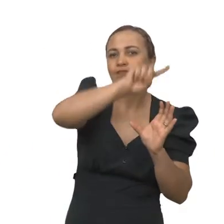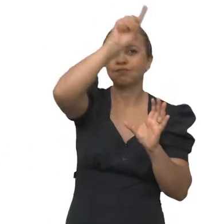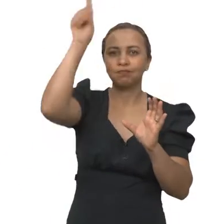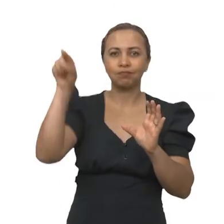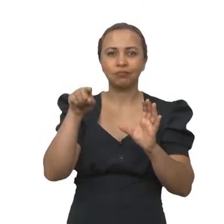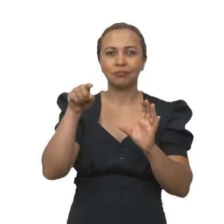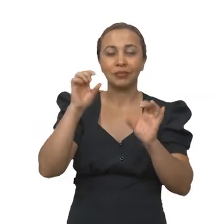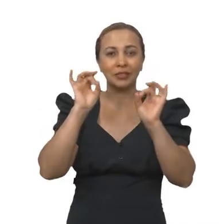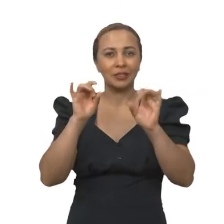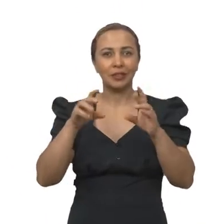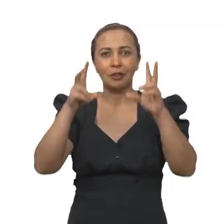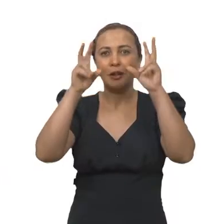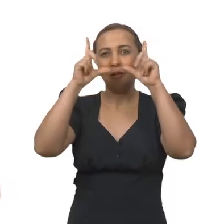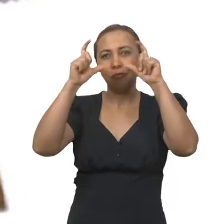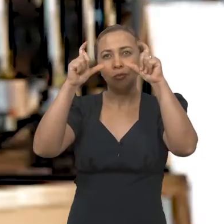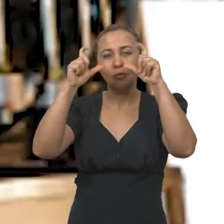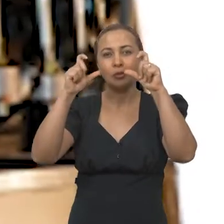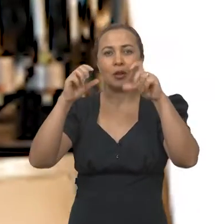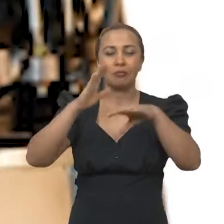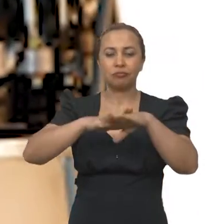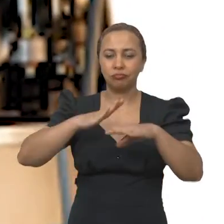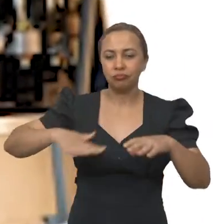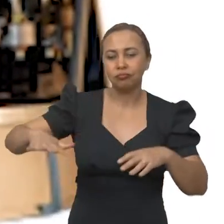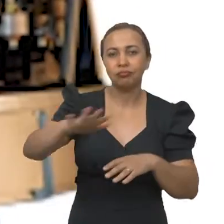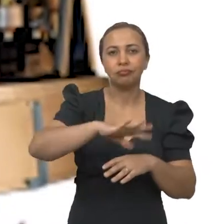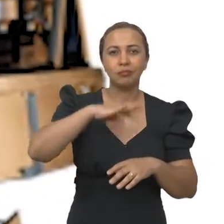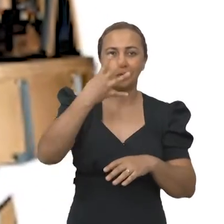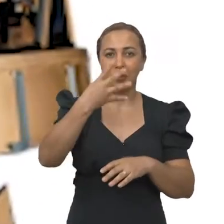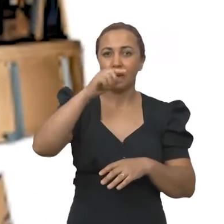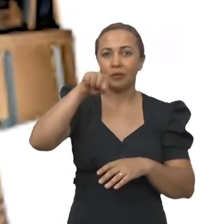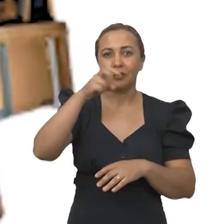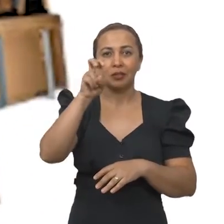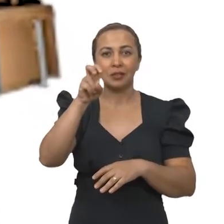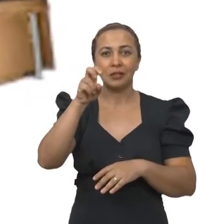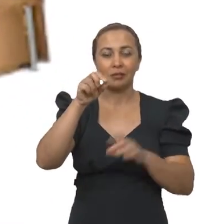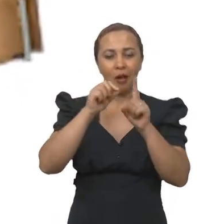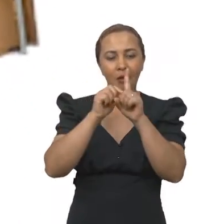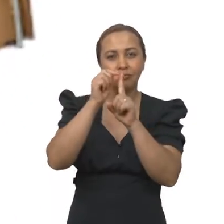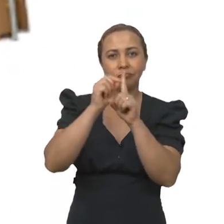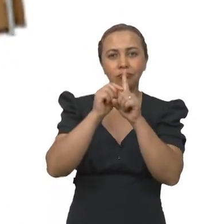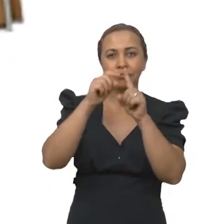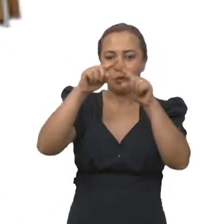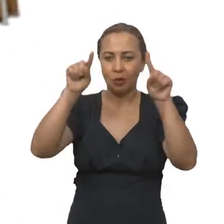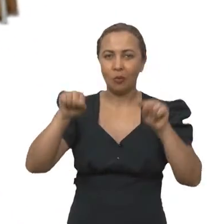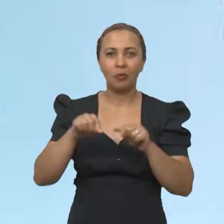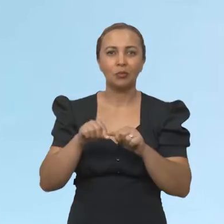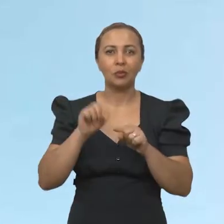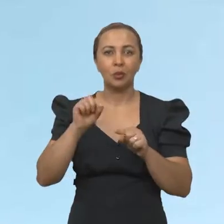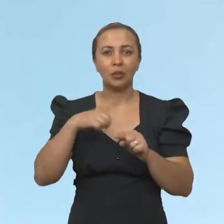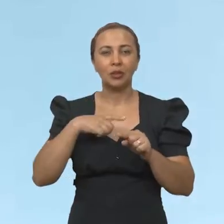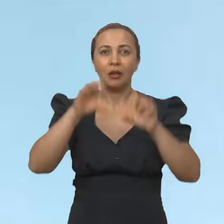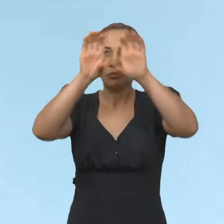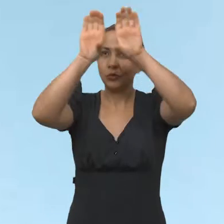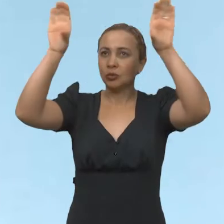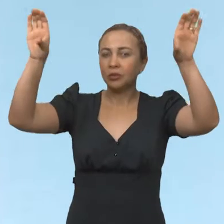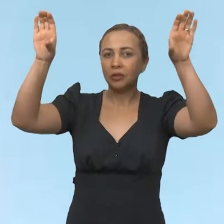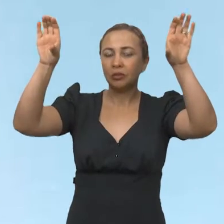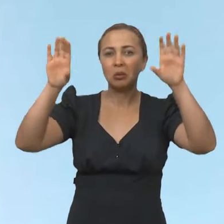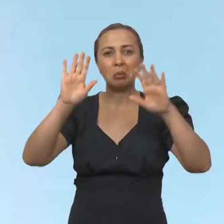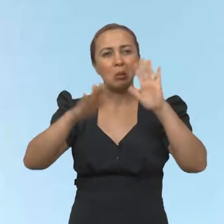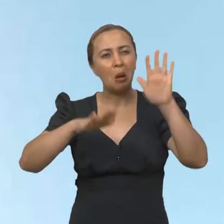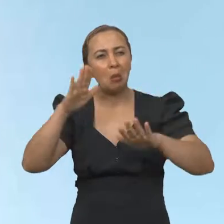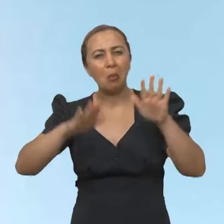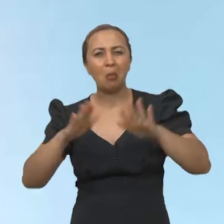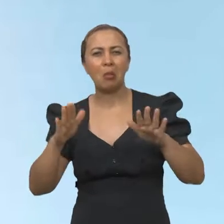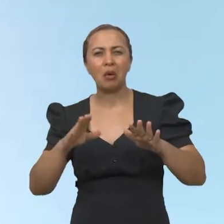de diâmetro, permitindo fotografar simultaneamente uma área de 4,5 graus quadrados, o que é equivalente no plano do